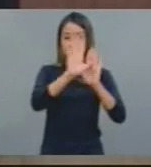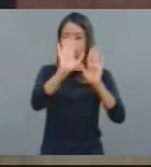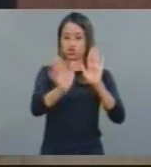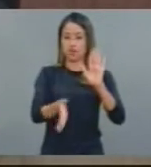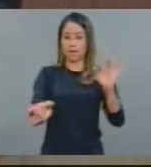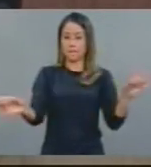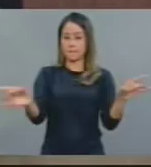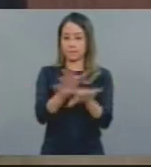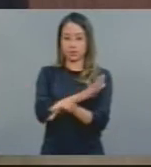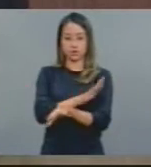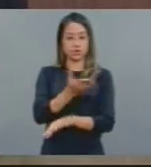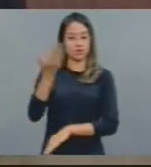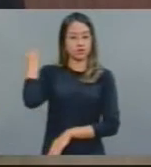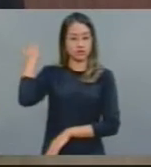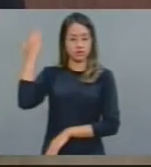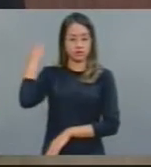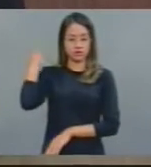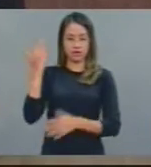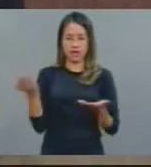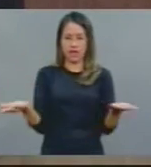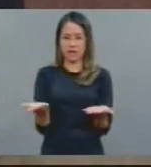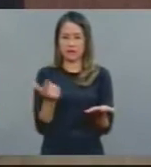esfera estadual. Não é uma